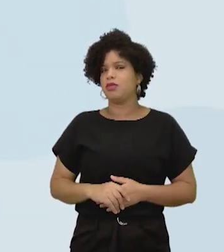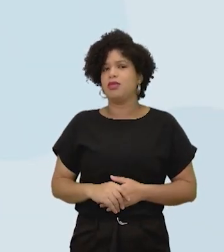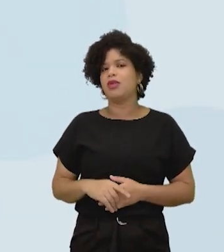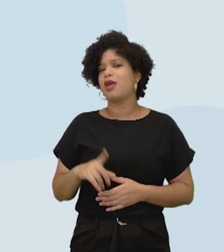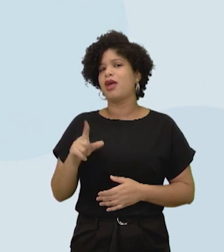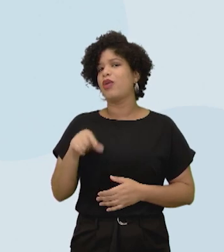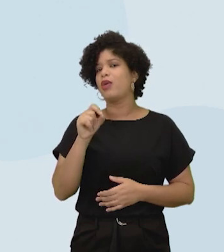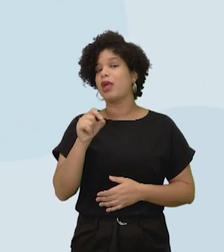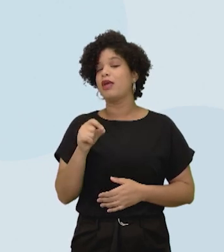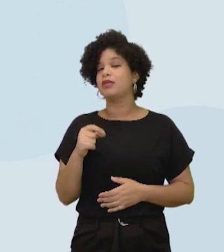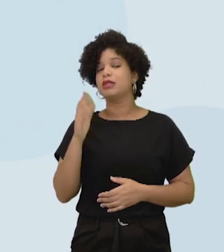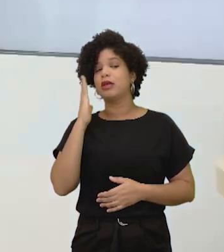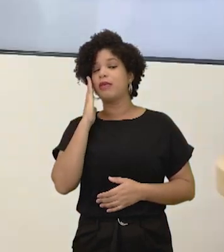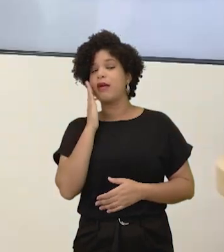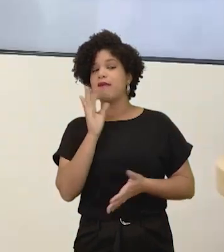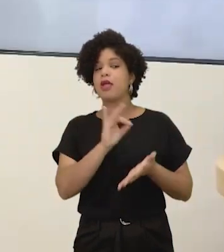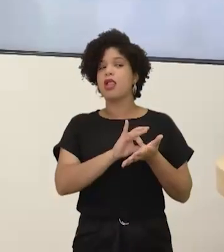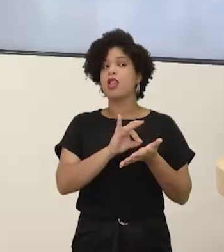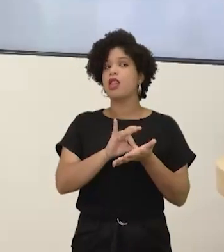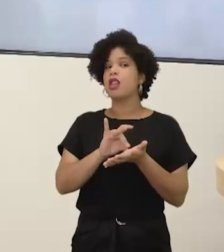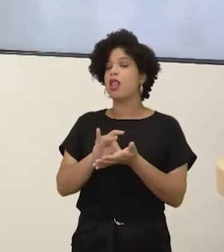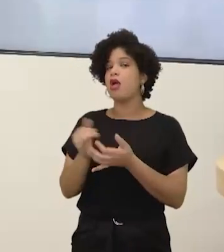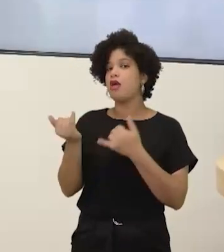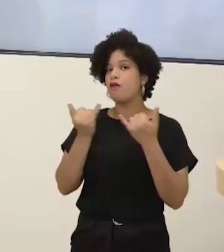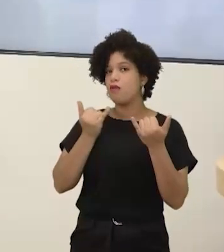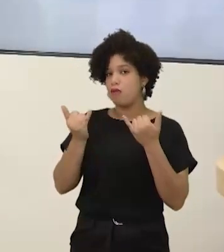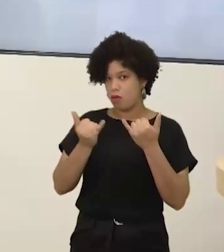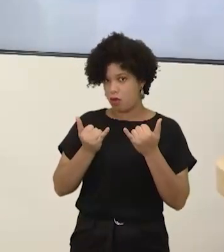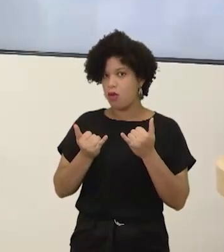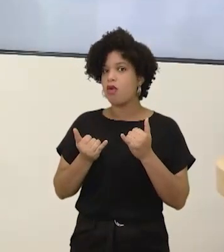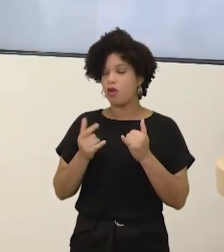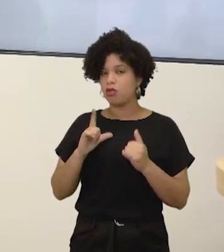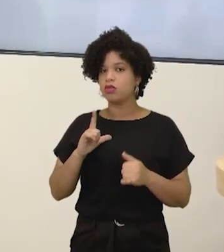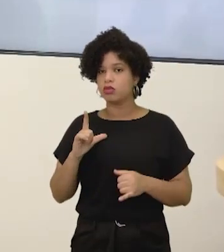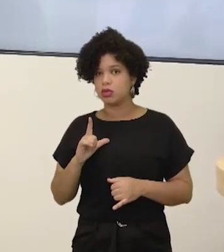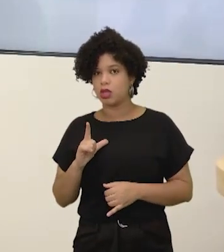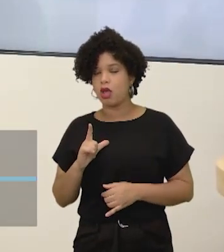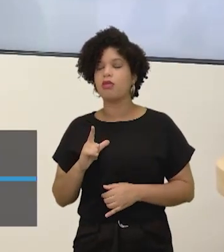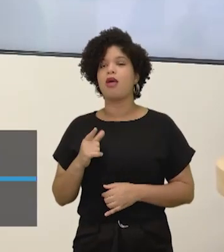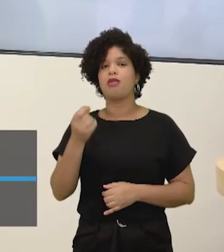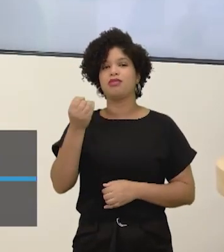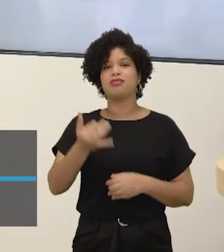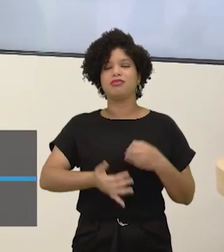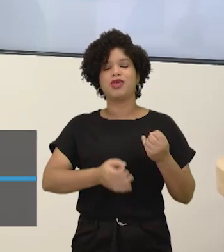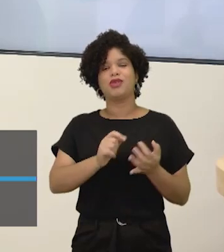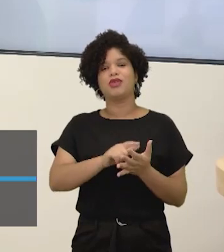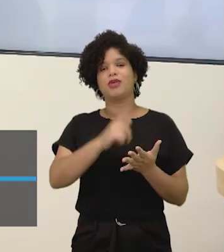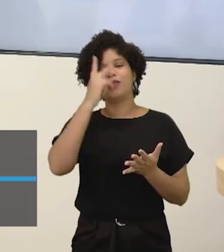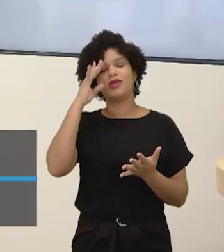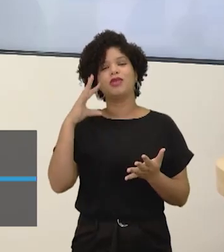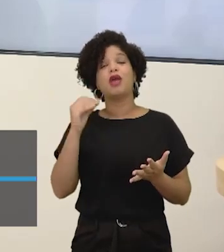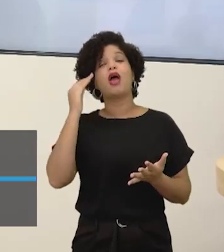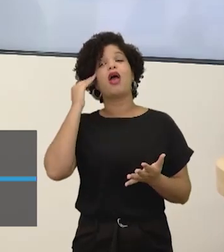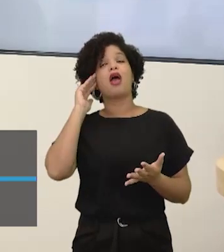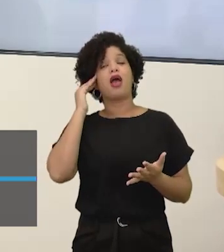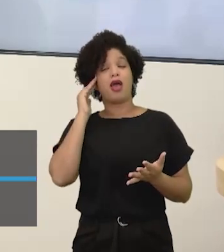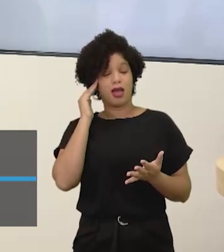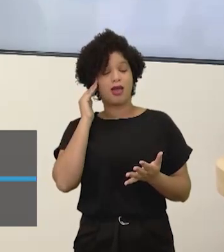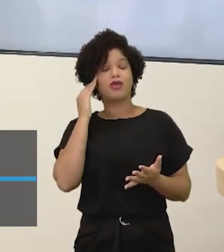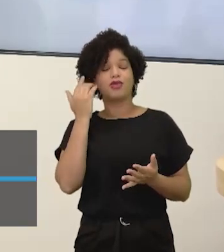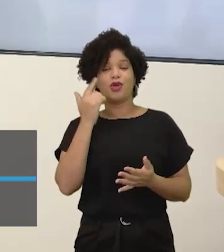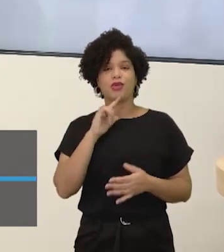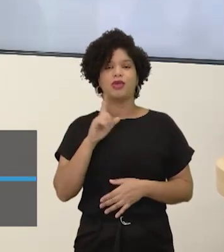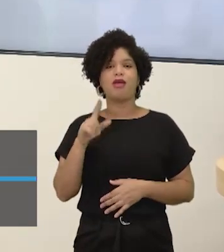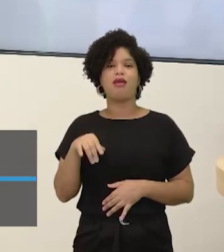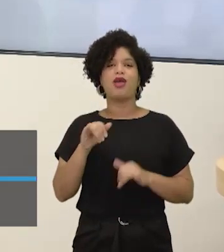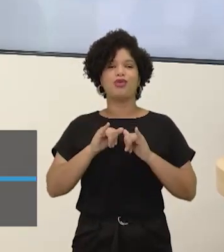pura fatos, né? Pura informações que estão ocorrendo ali para poder trazer para os leitores, né? Então o